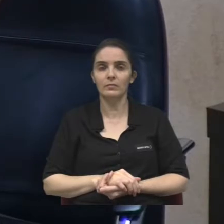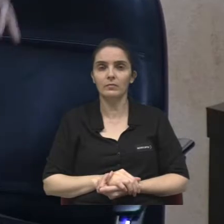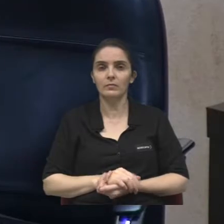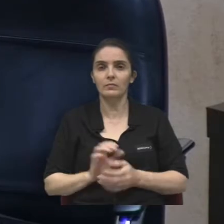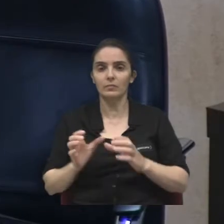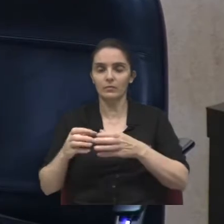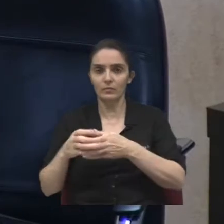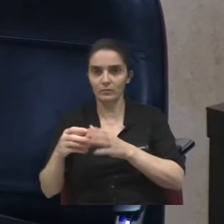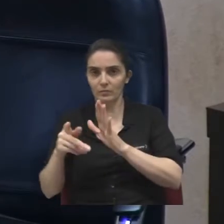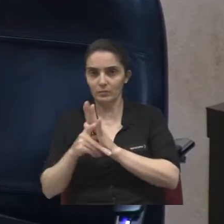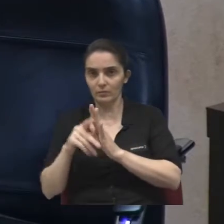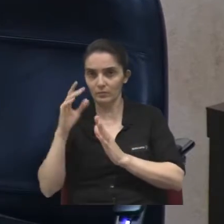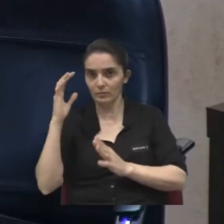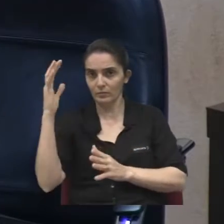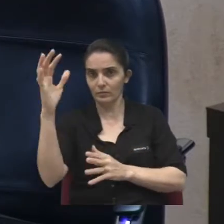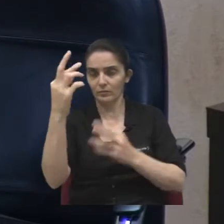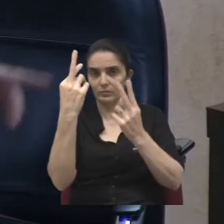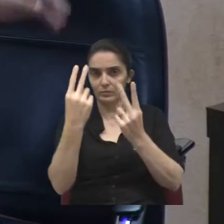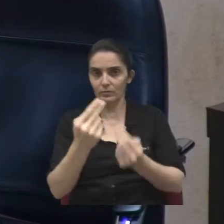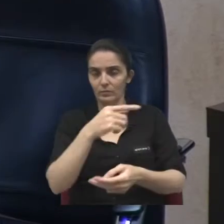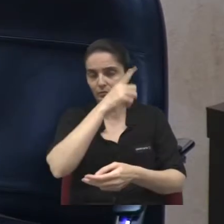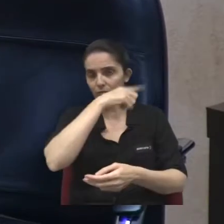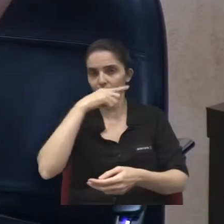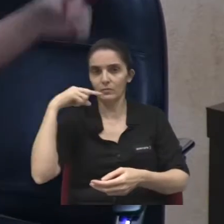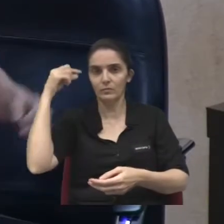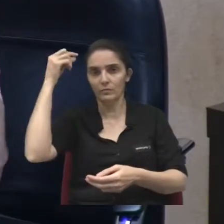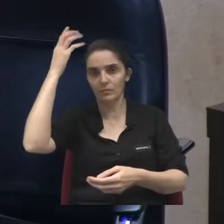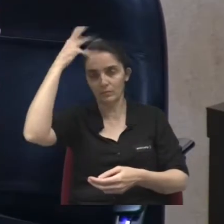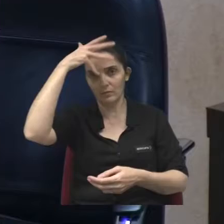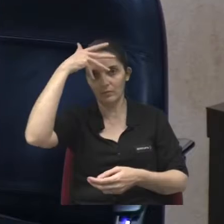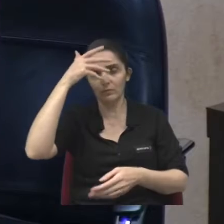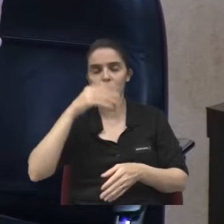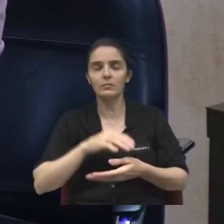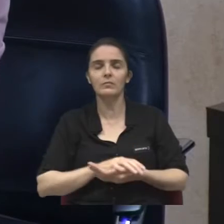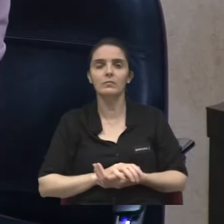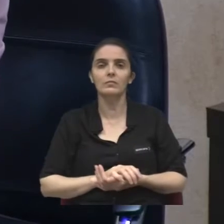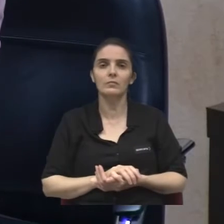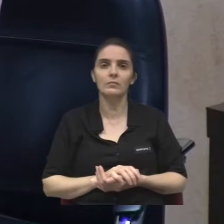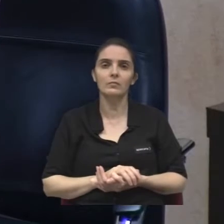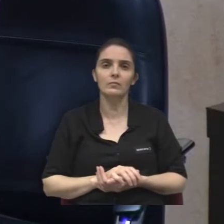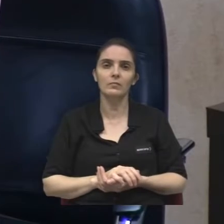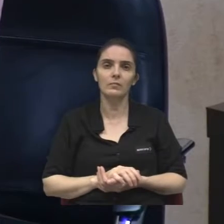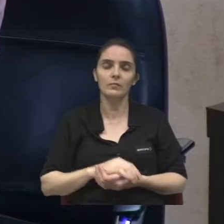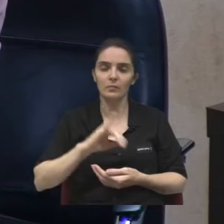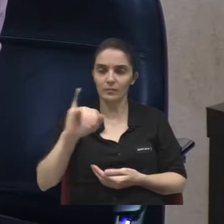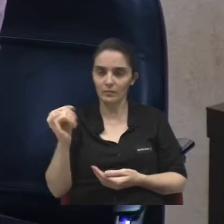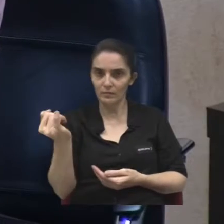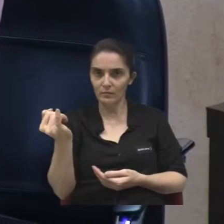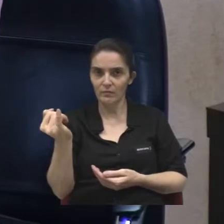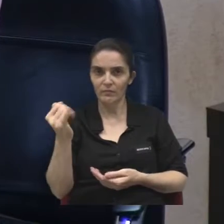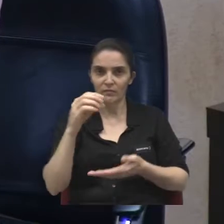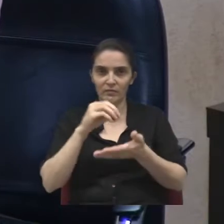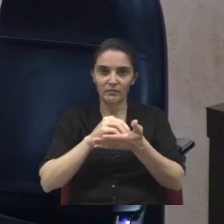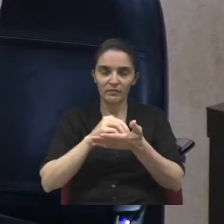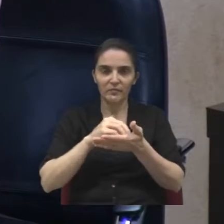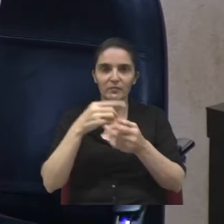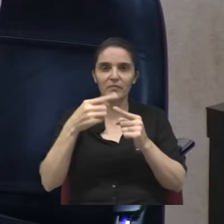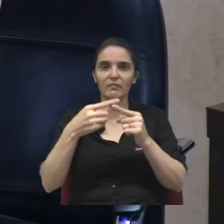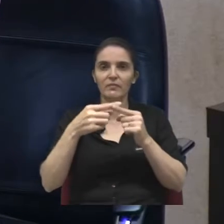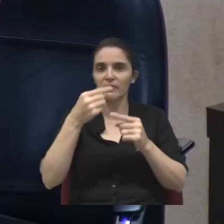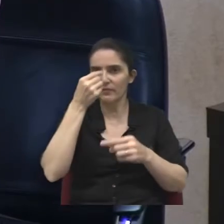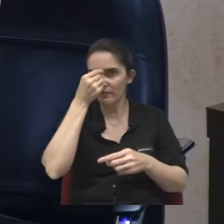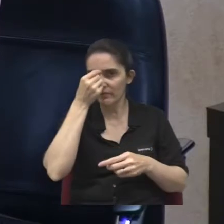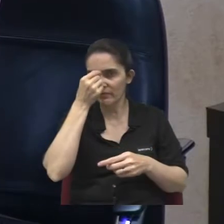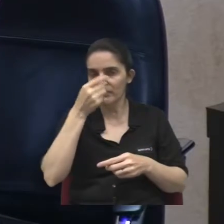Ambiente, assim como a doutora Mayra e a vereadora Érica Tanque. Gostaria até de aproveitar e fazer um registro, porque o vereador Jorge de Freitas disse que é com relação